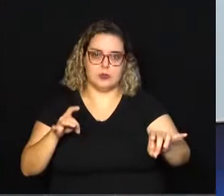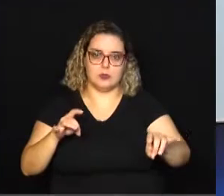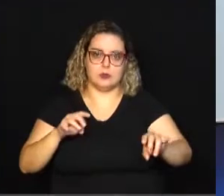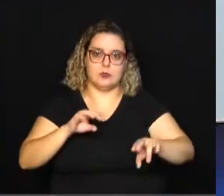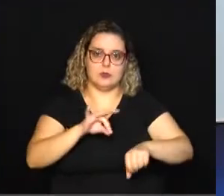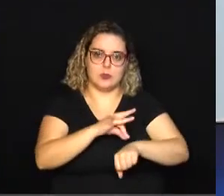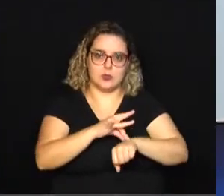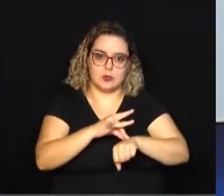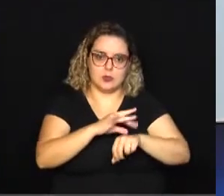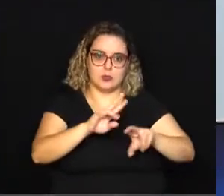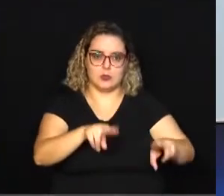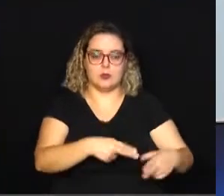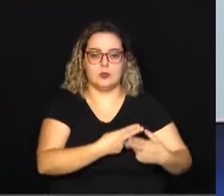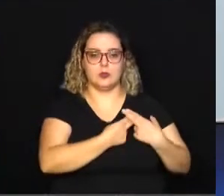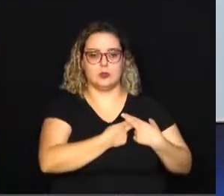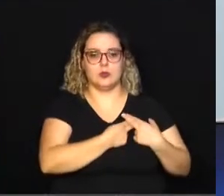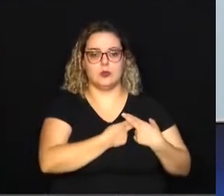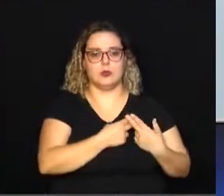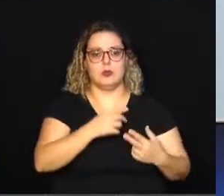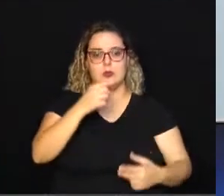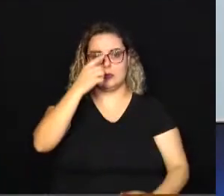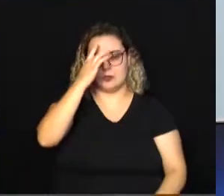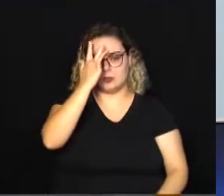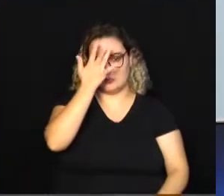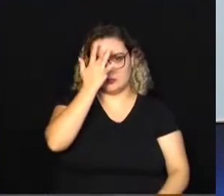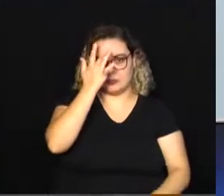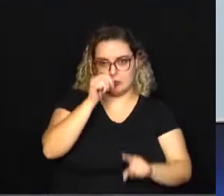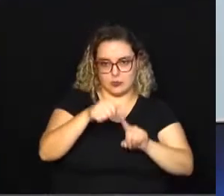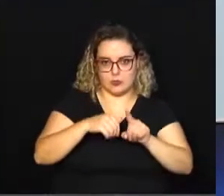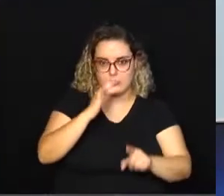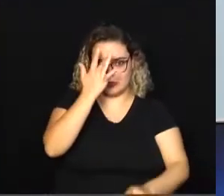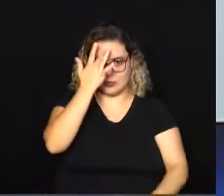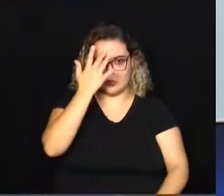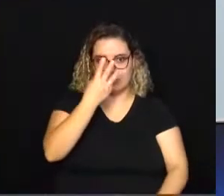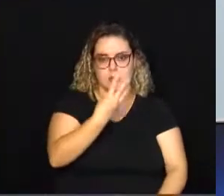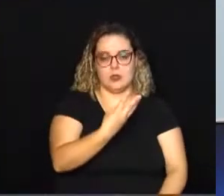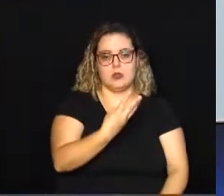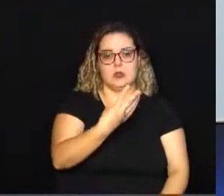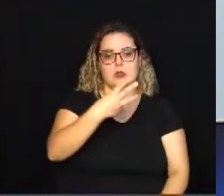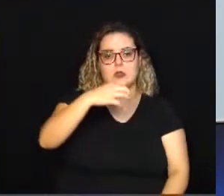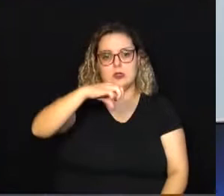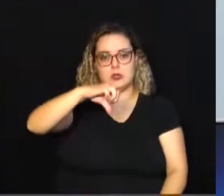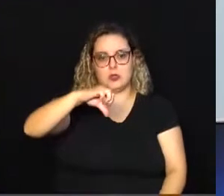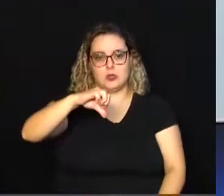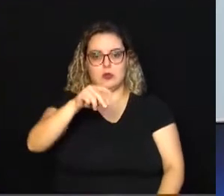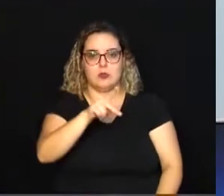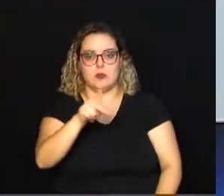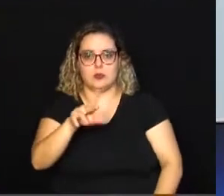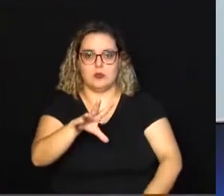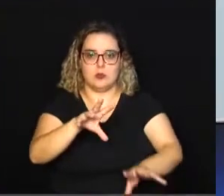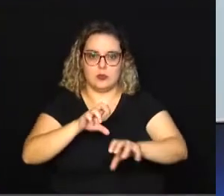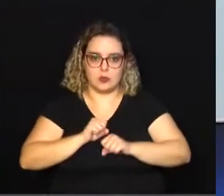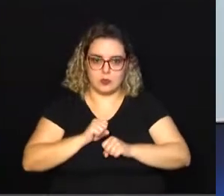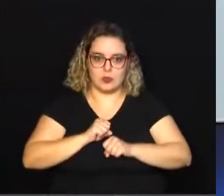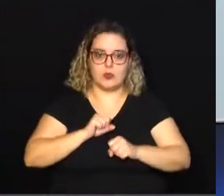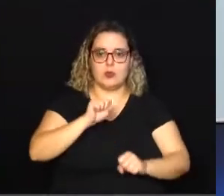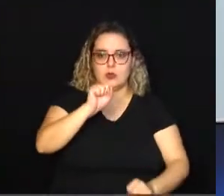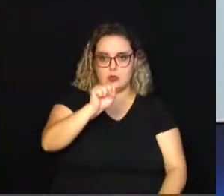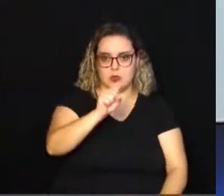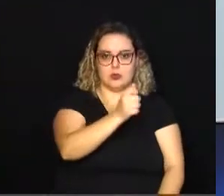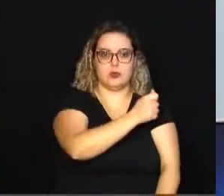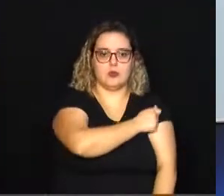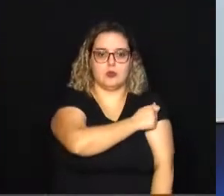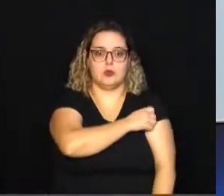fevereiro, 39 professores e 8 alunos foram infectados pelo coronavírus. Todo mundo neste